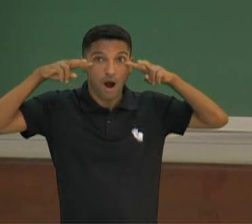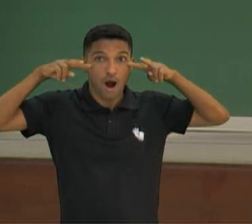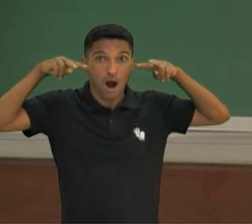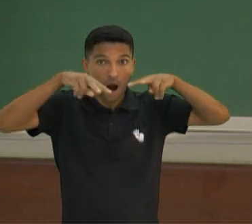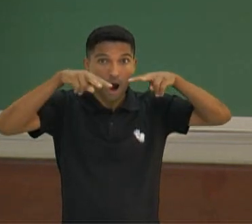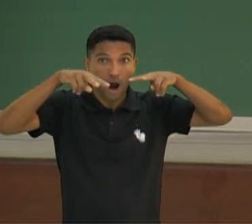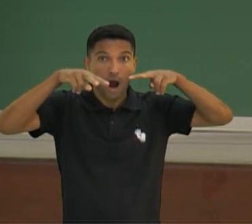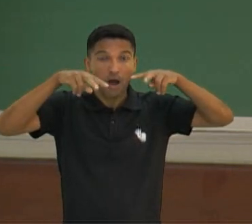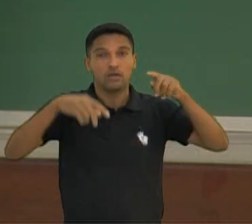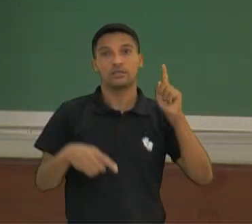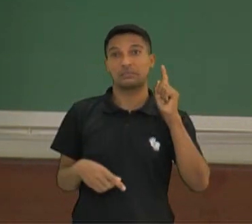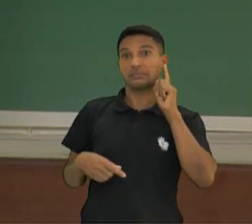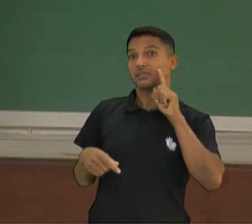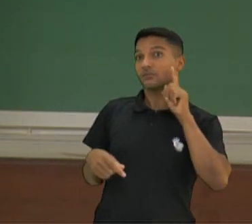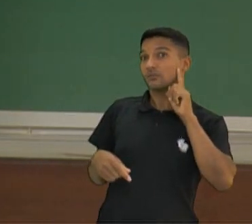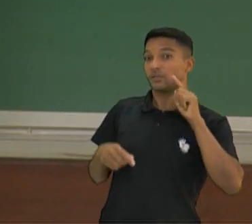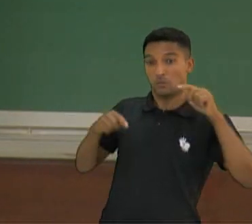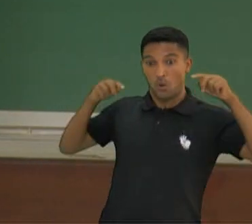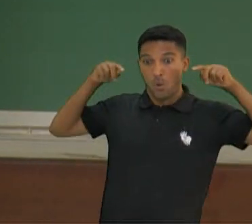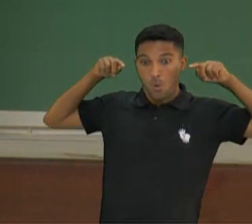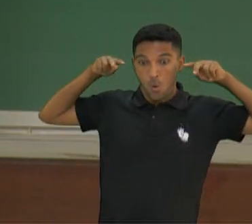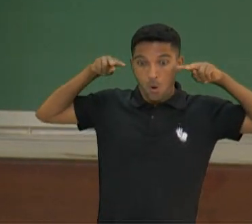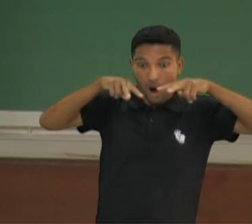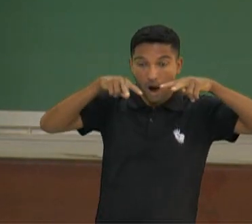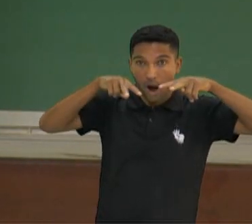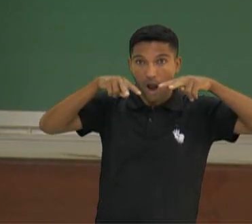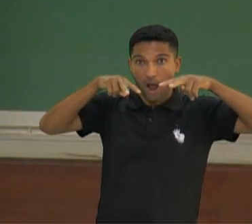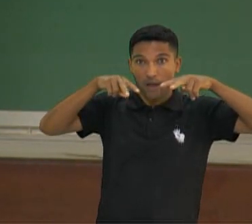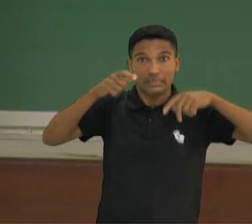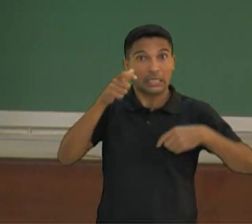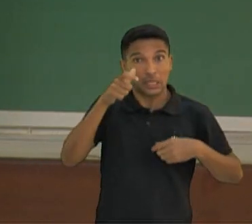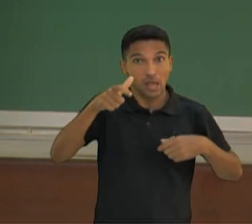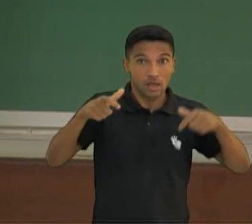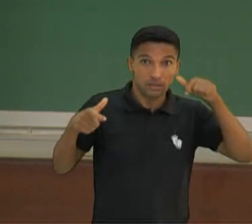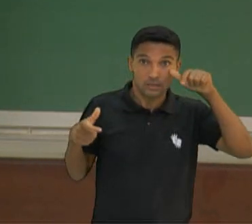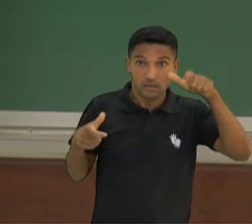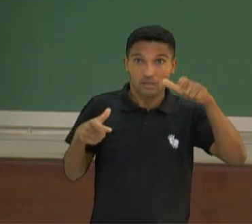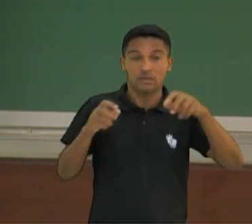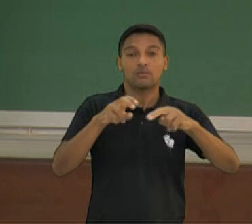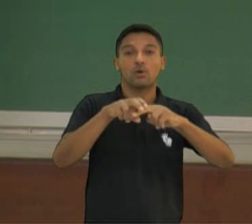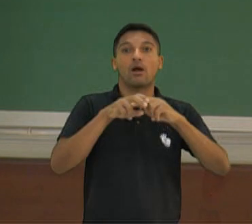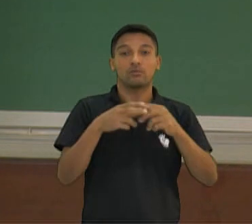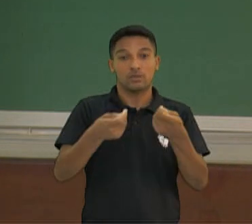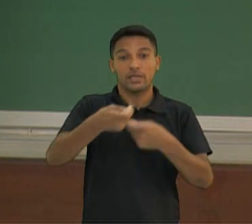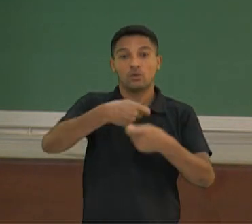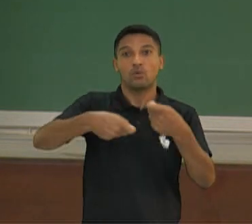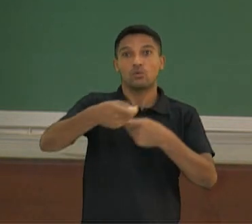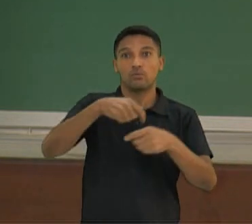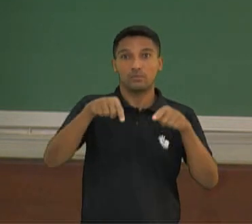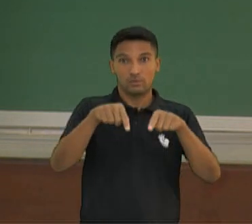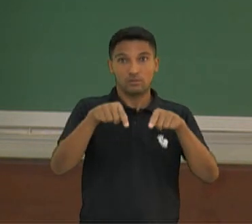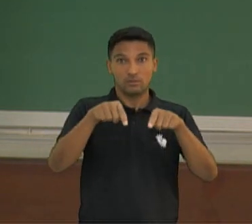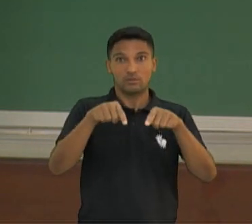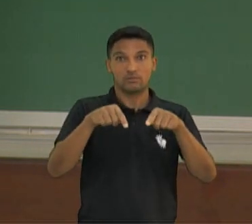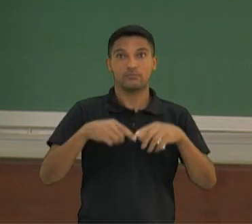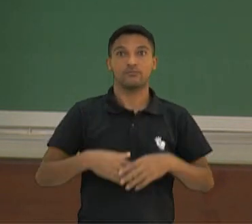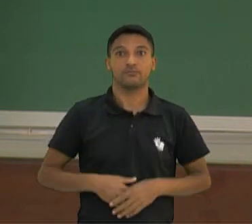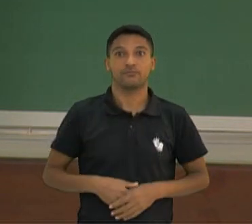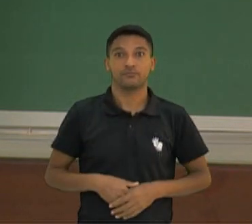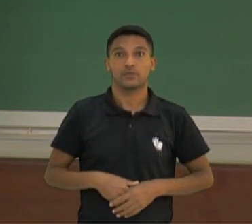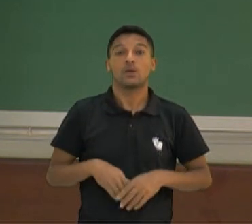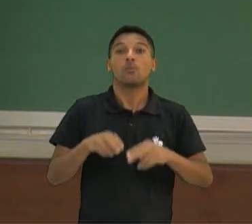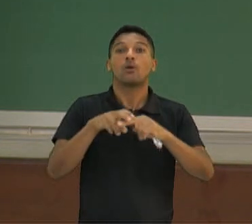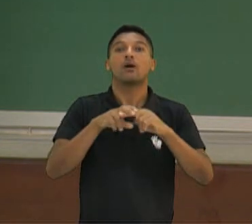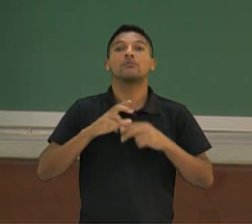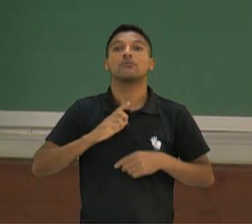Estados Unidos, a negociação está grande aí, o Cazaquistão, né, desenvolvendo a indústria de petróleo,